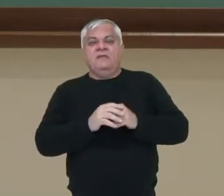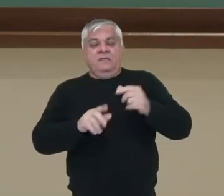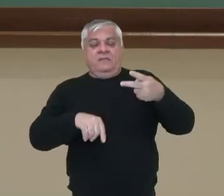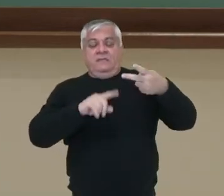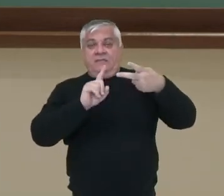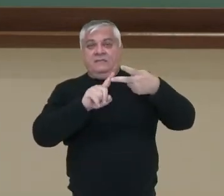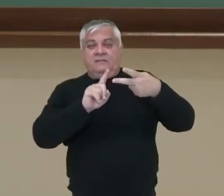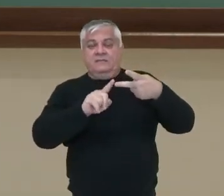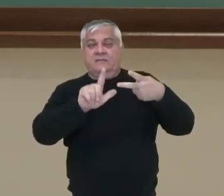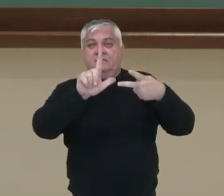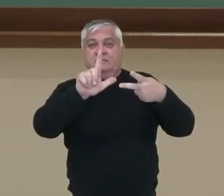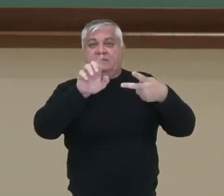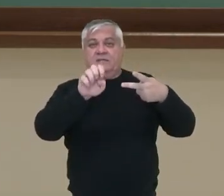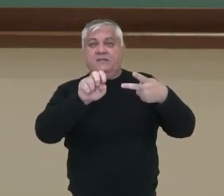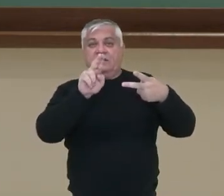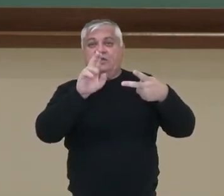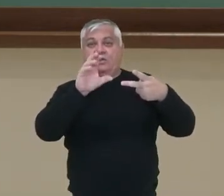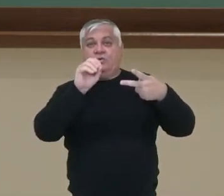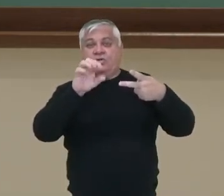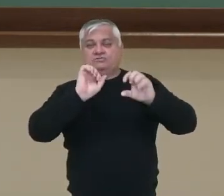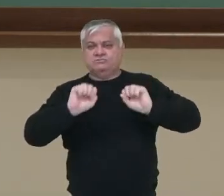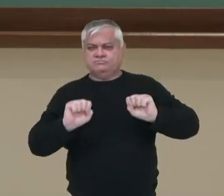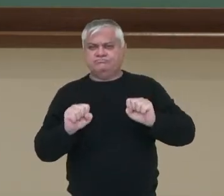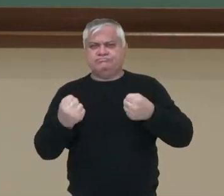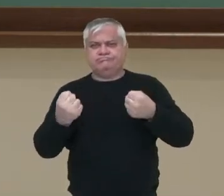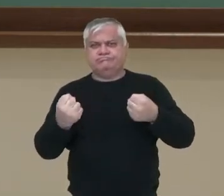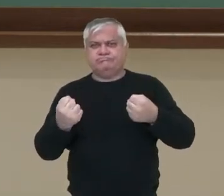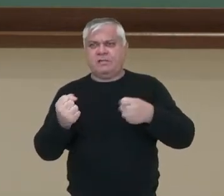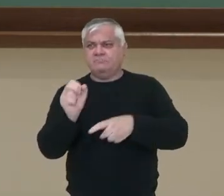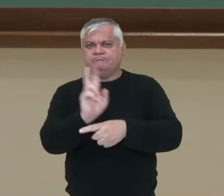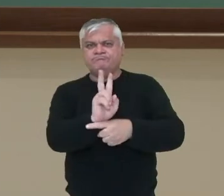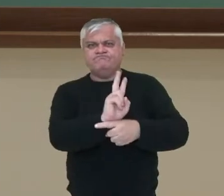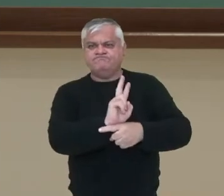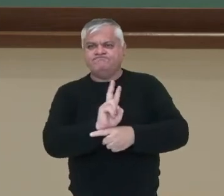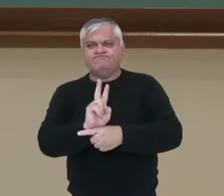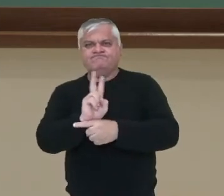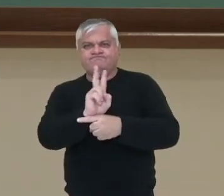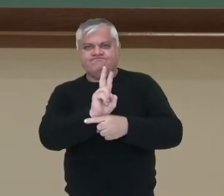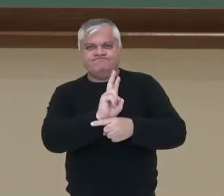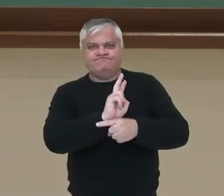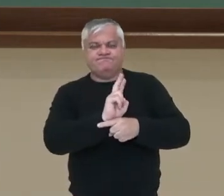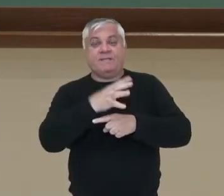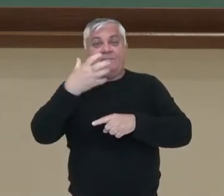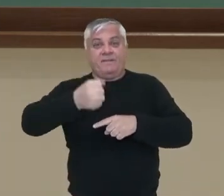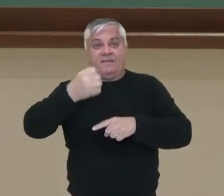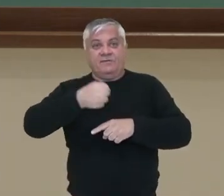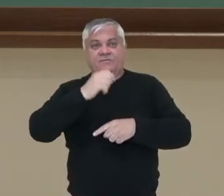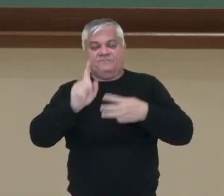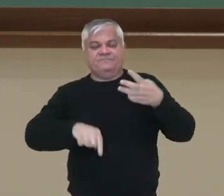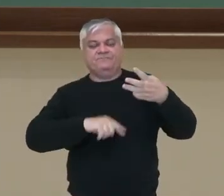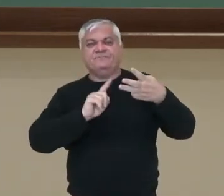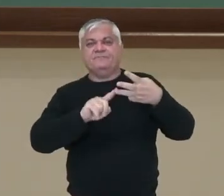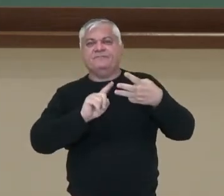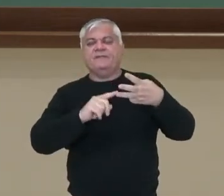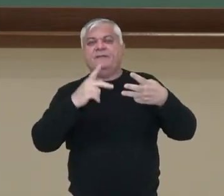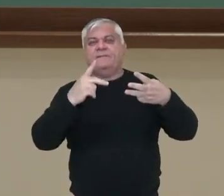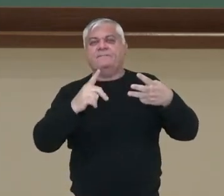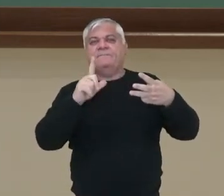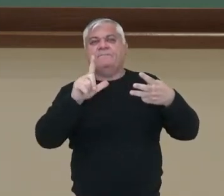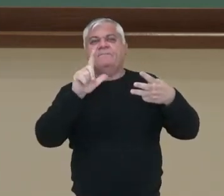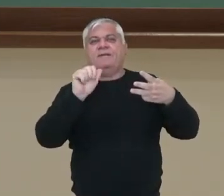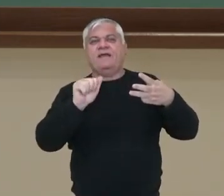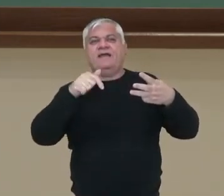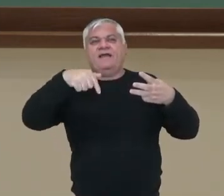leucócitos são células de defesa, então seriam como os anticorpos, né, que nós temos, tá? E as plaquetas, elas são